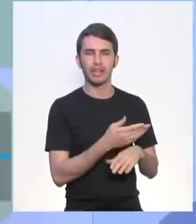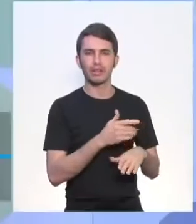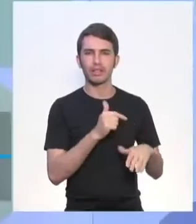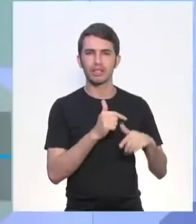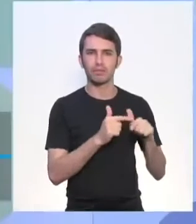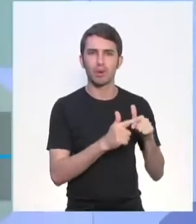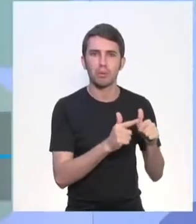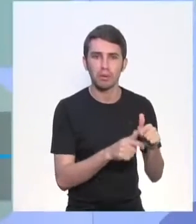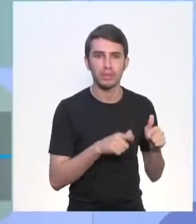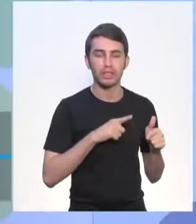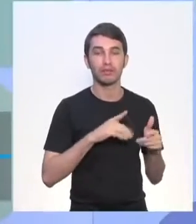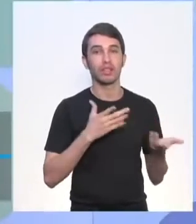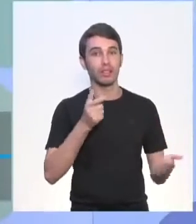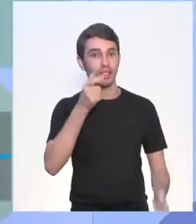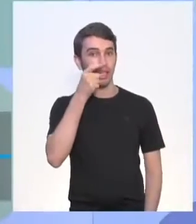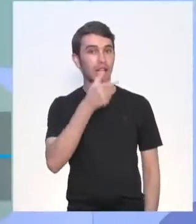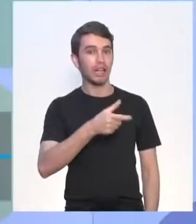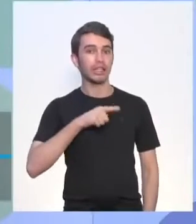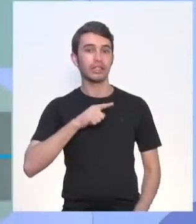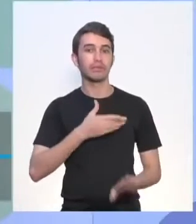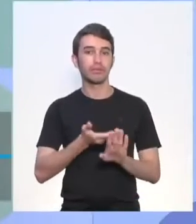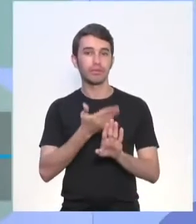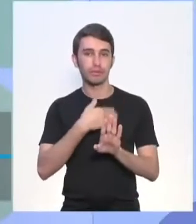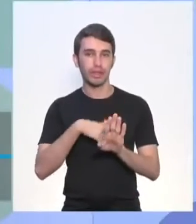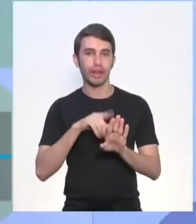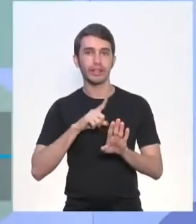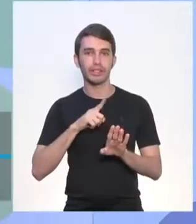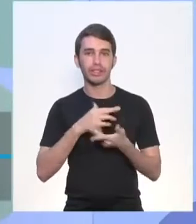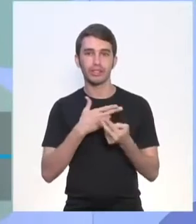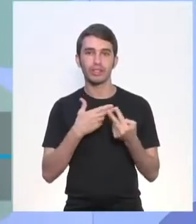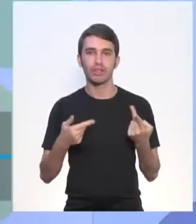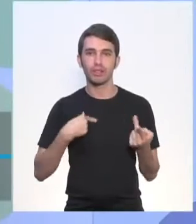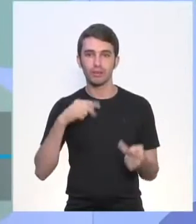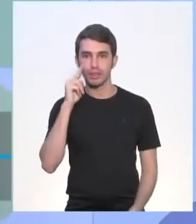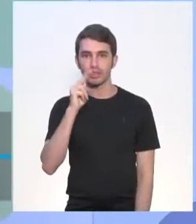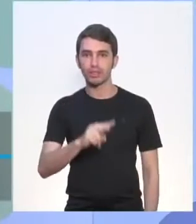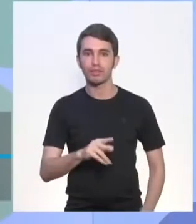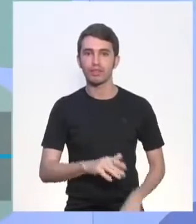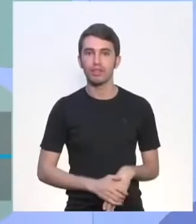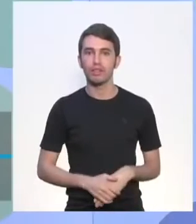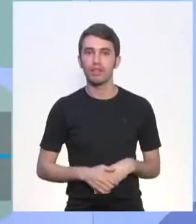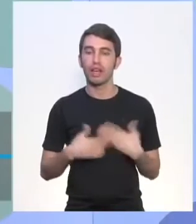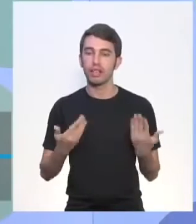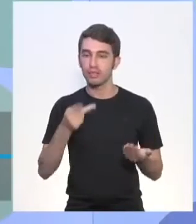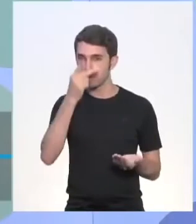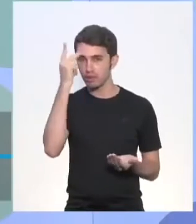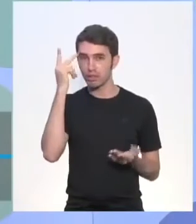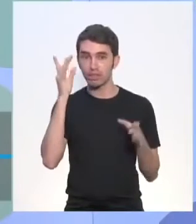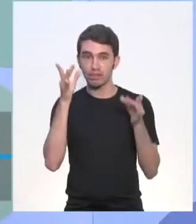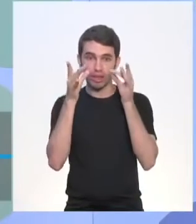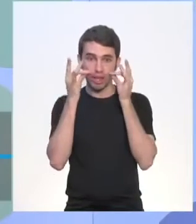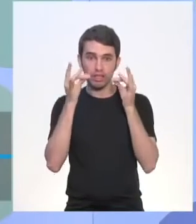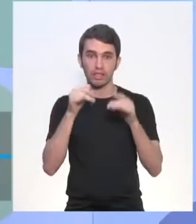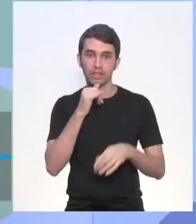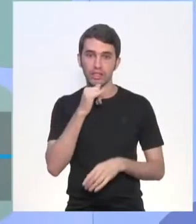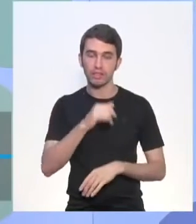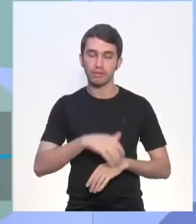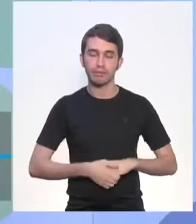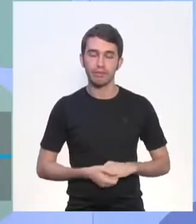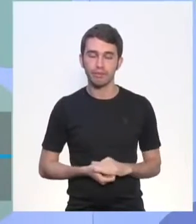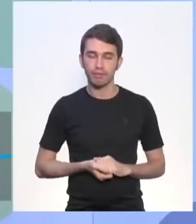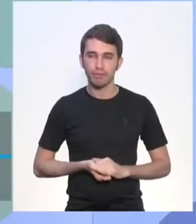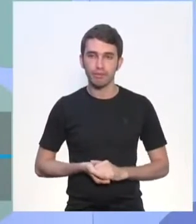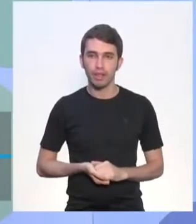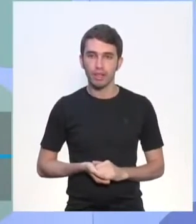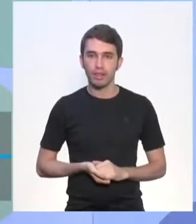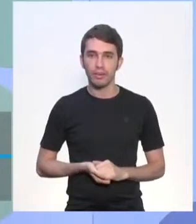Então, existem interesses aí por trás que são diversos, como for visto, né? E as pessoas tem que ficar atentas, por exemplo, quando está